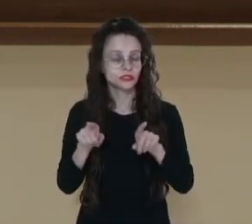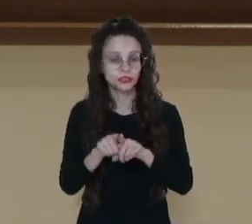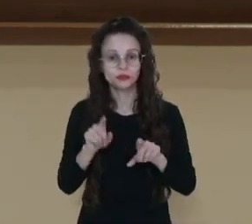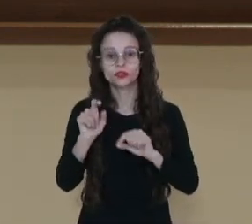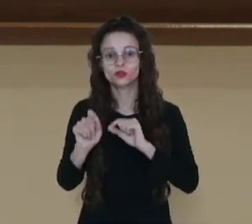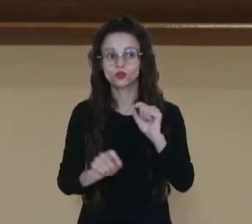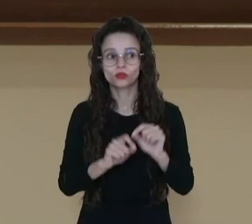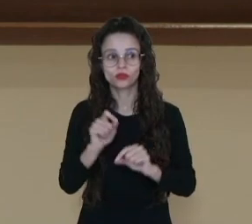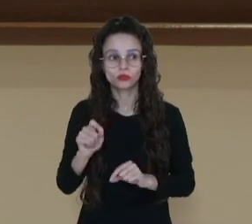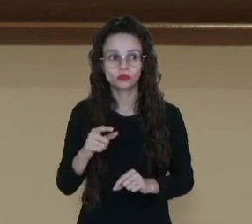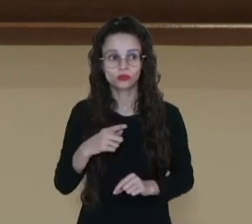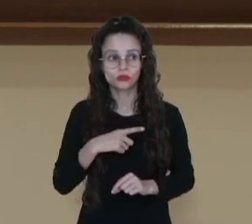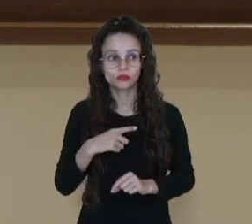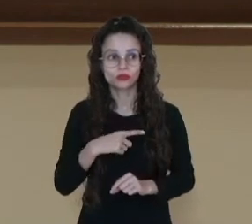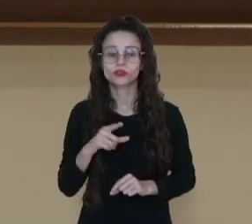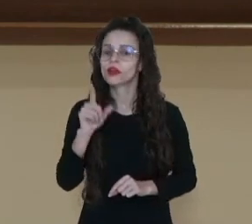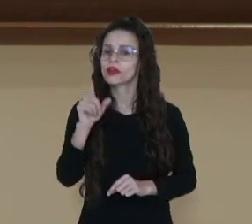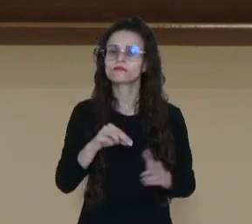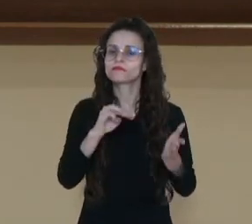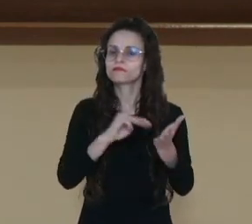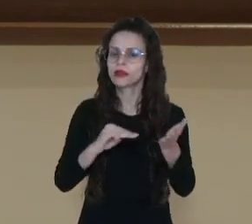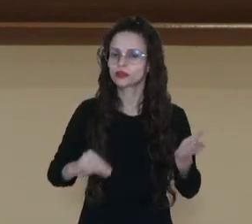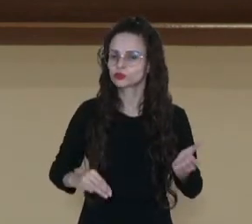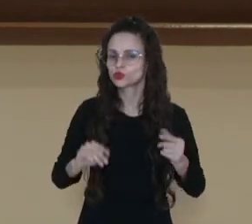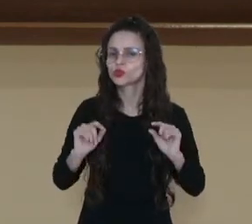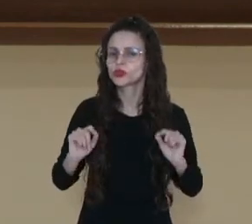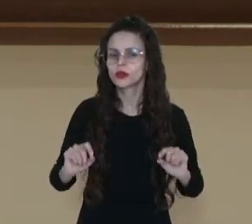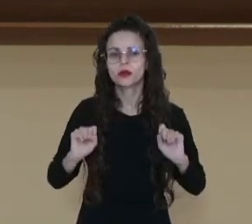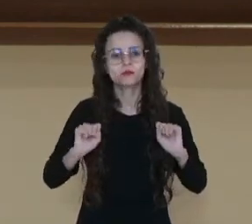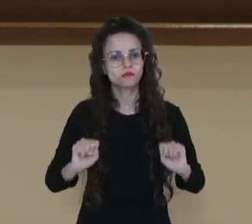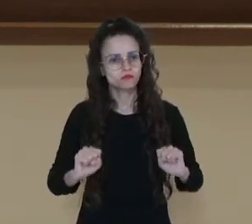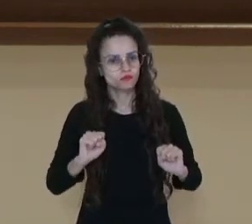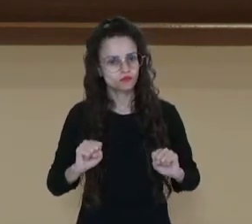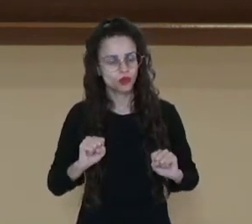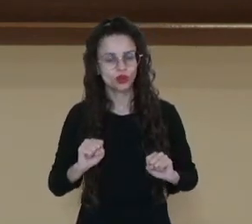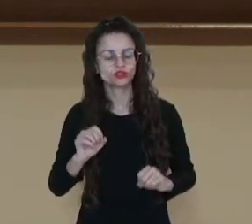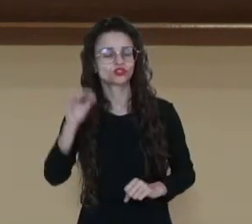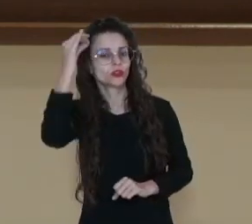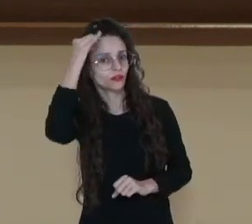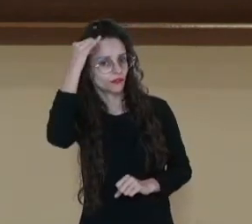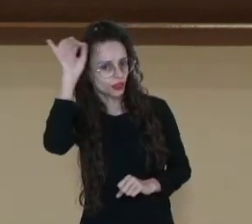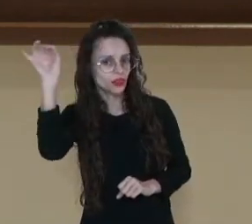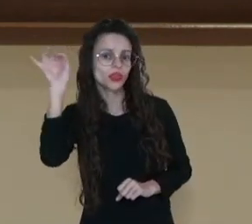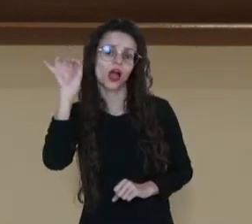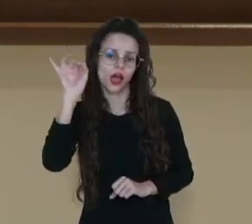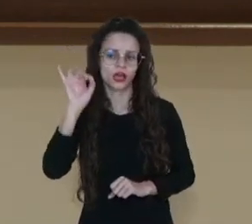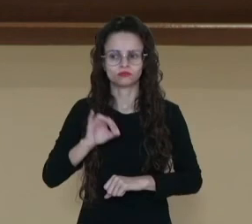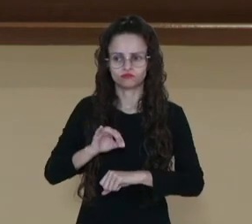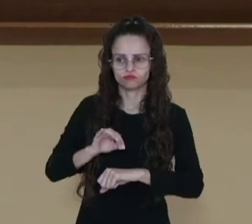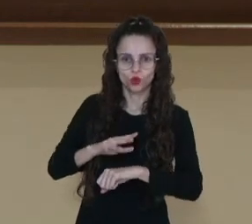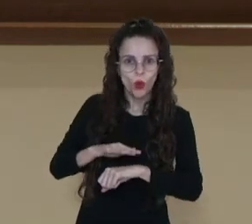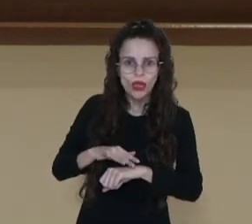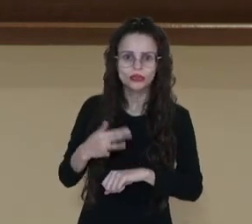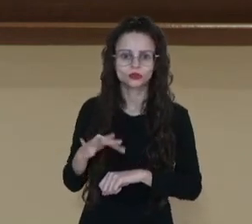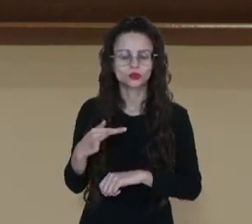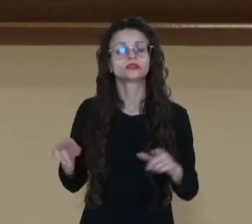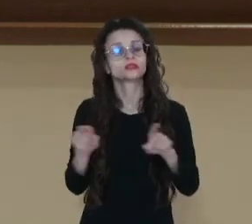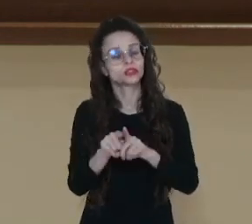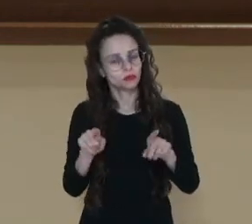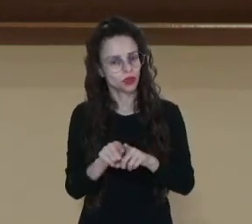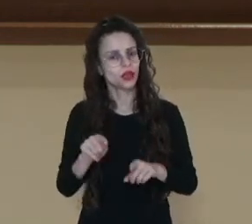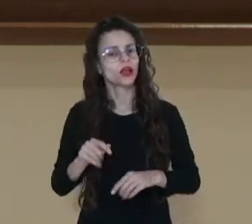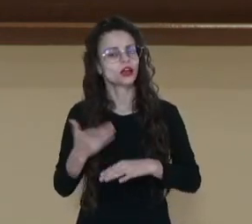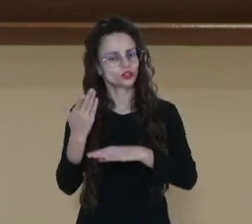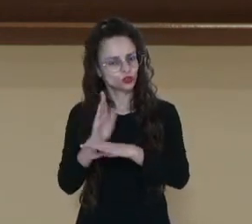como um método que pode estar preventivo, né? Auxilia também na